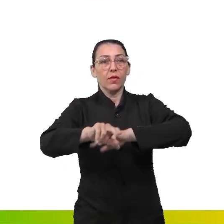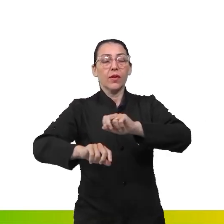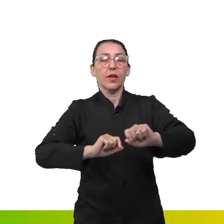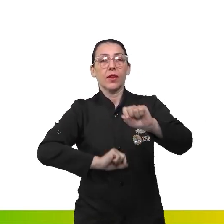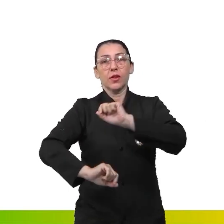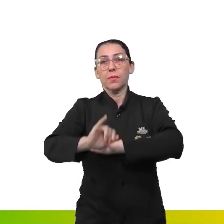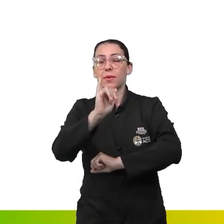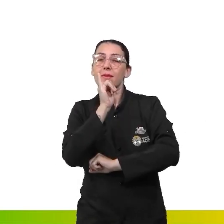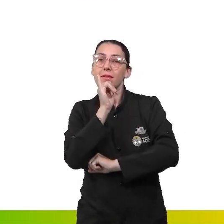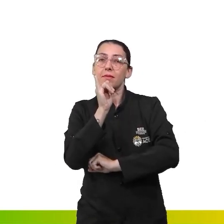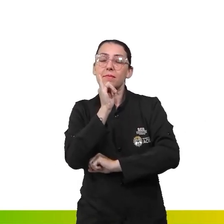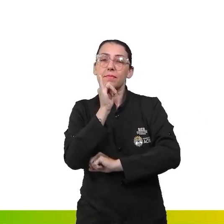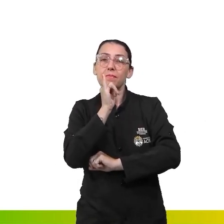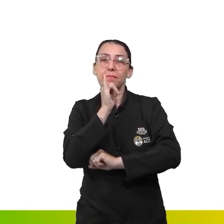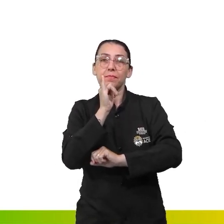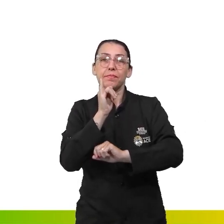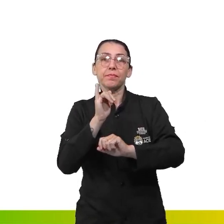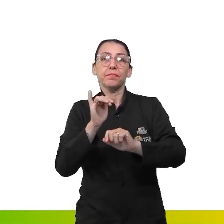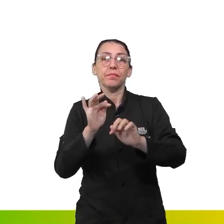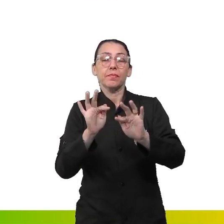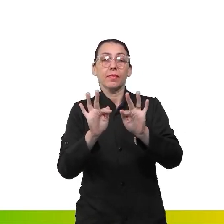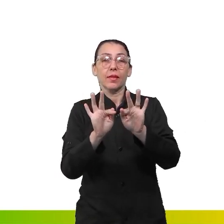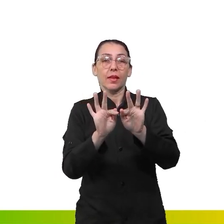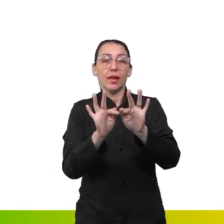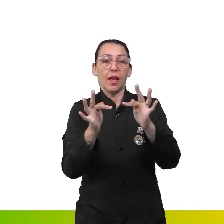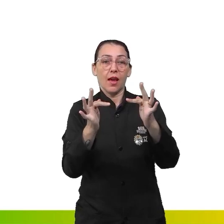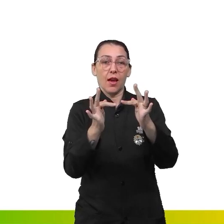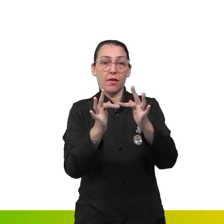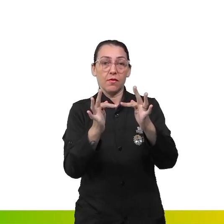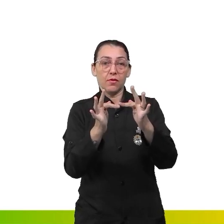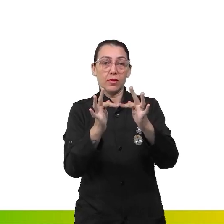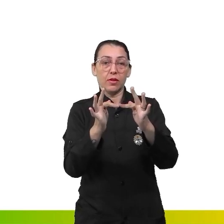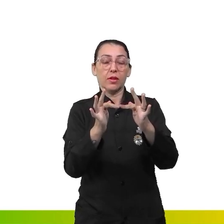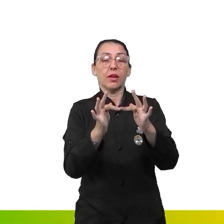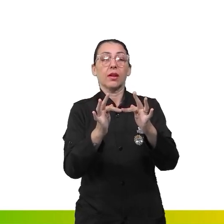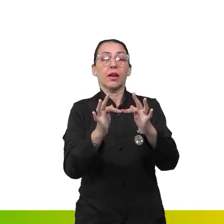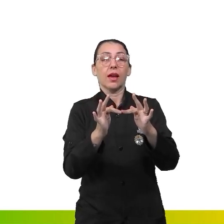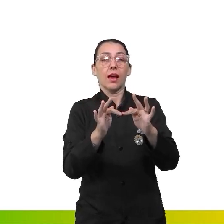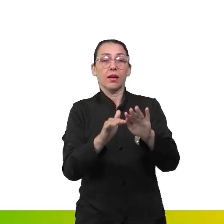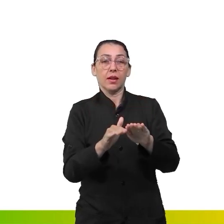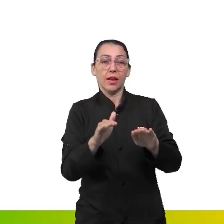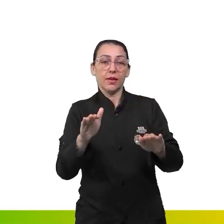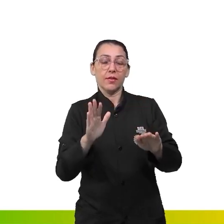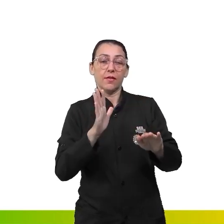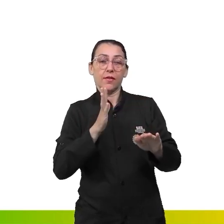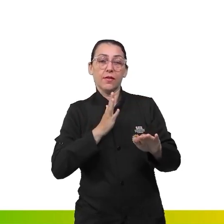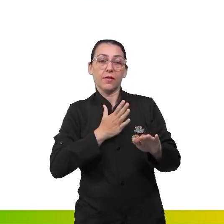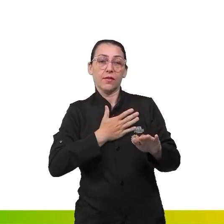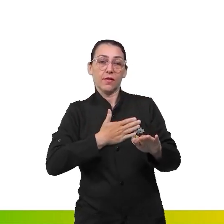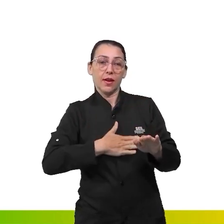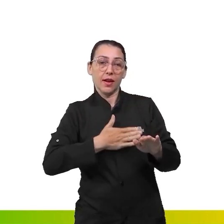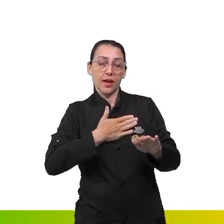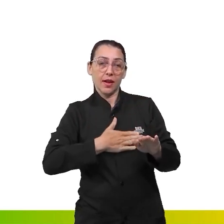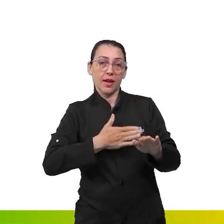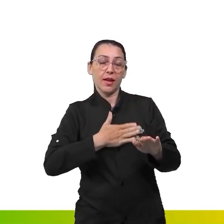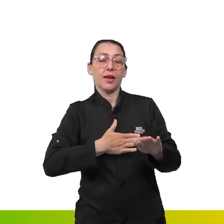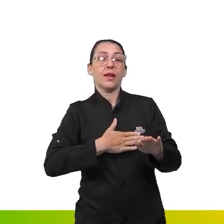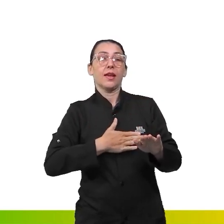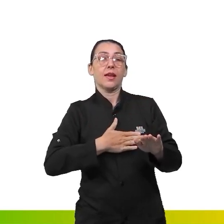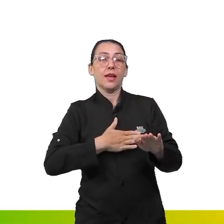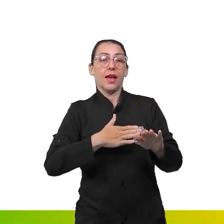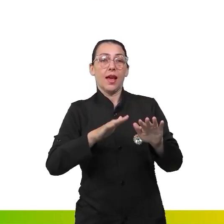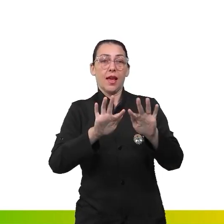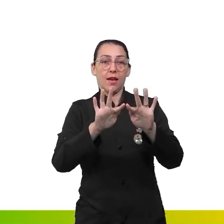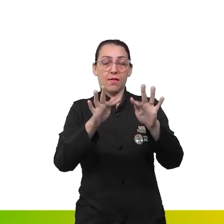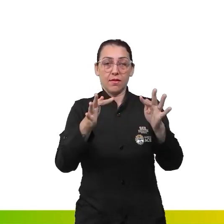exemplo, a função linear, ela cresce de maneira devagar, enquanto a função exponencial cresce de maneira muito rápida,